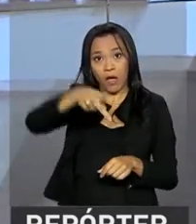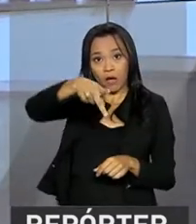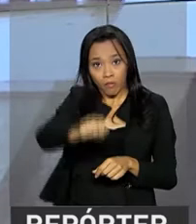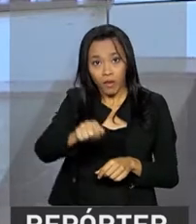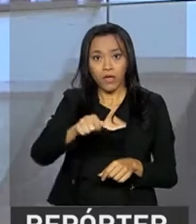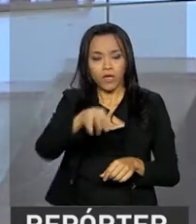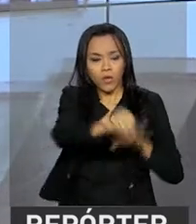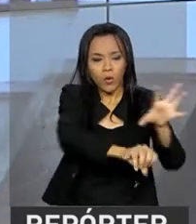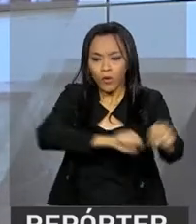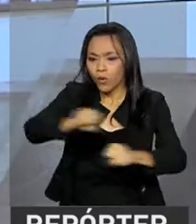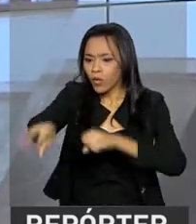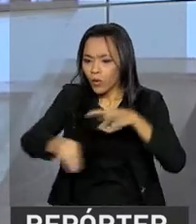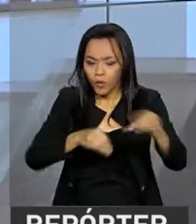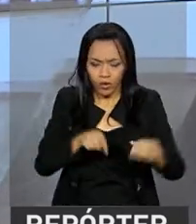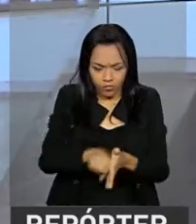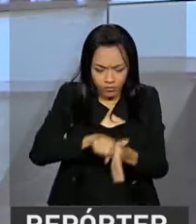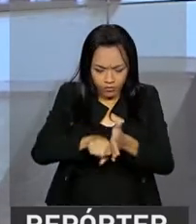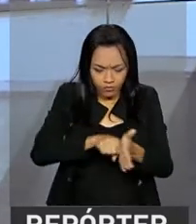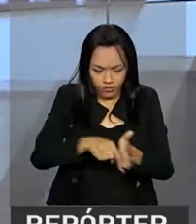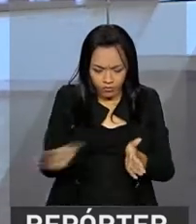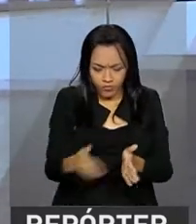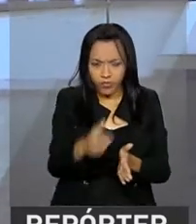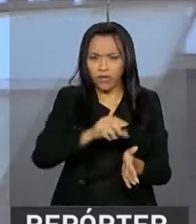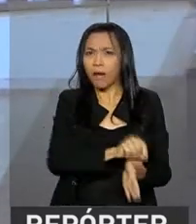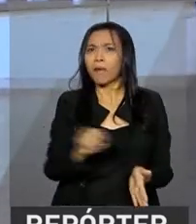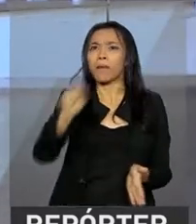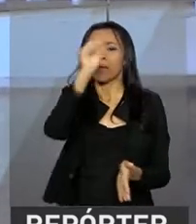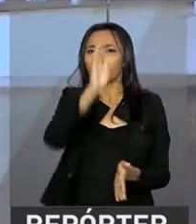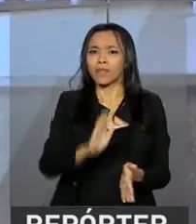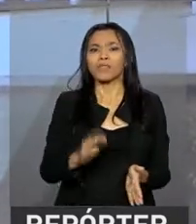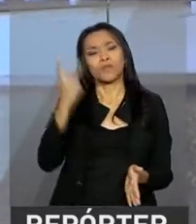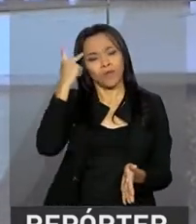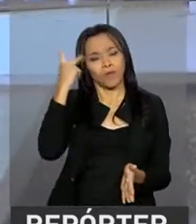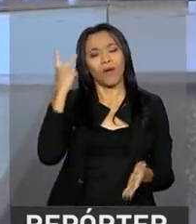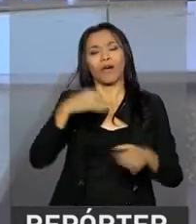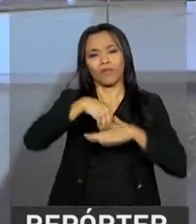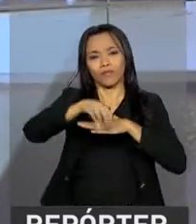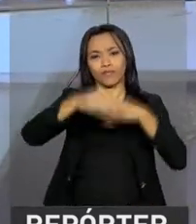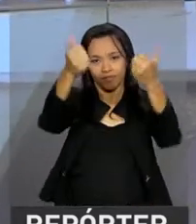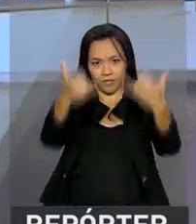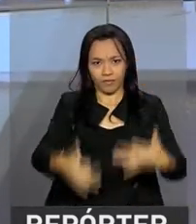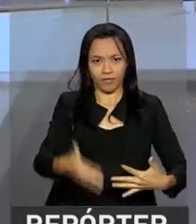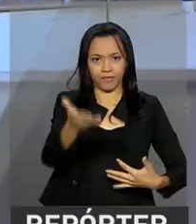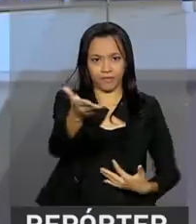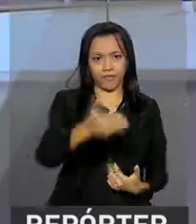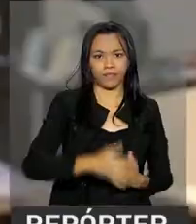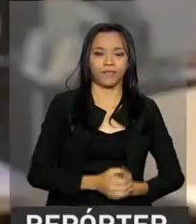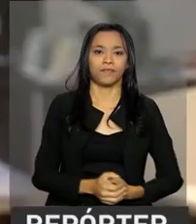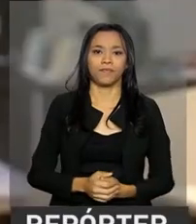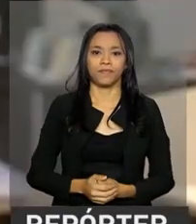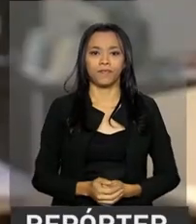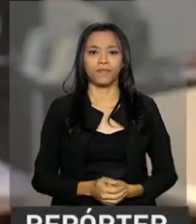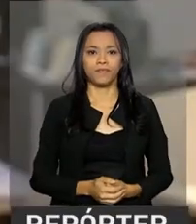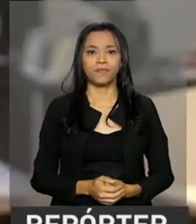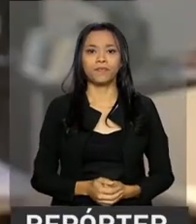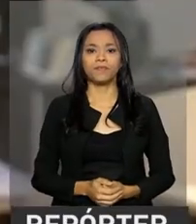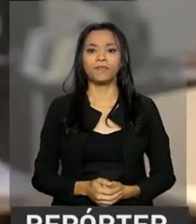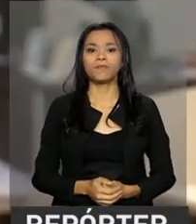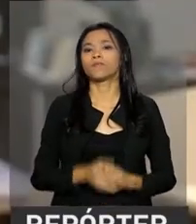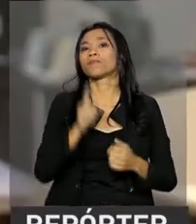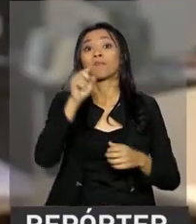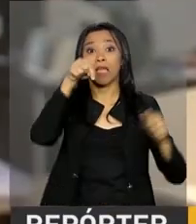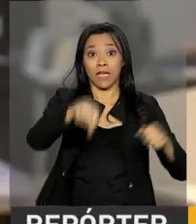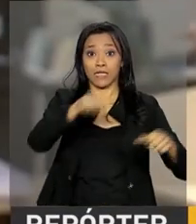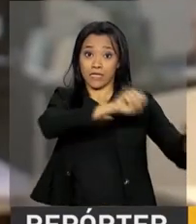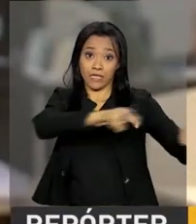em vários pontos do brasil de são paulo josé luiz filho traz as informações para a gente estamos na semana